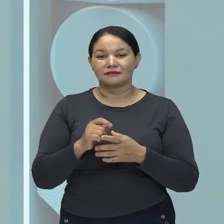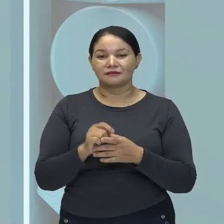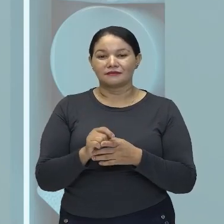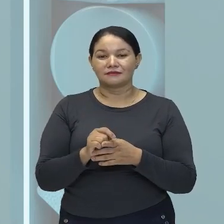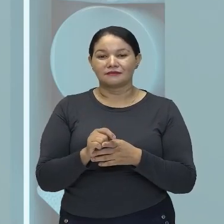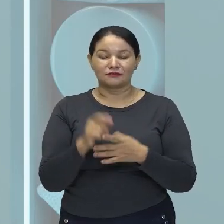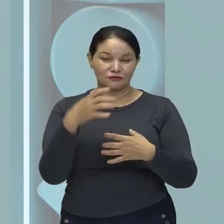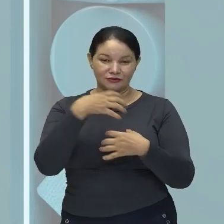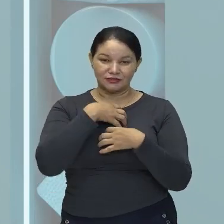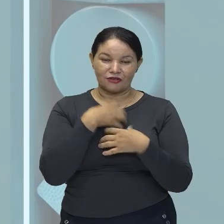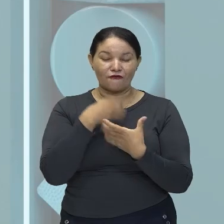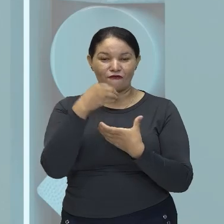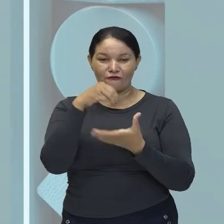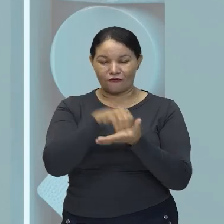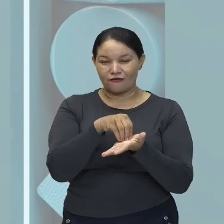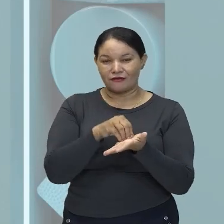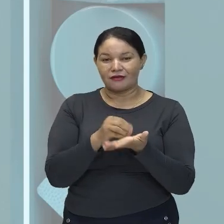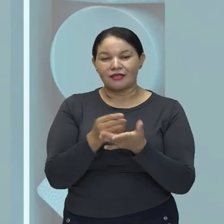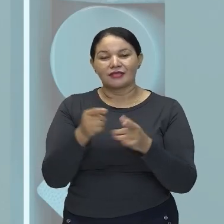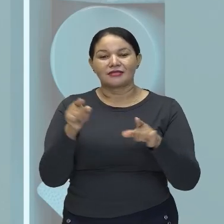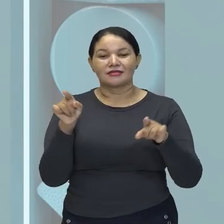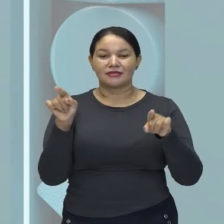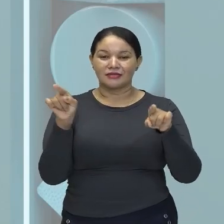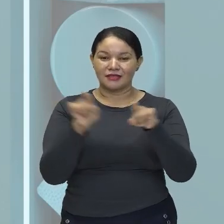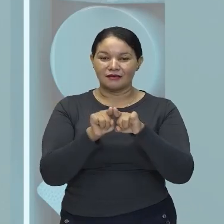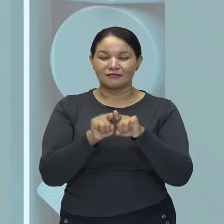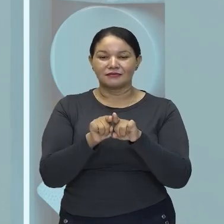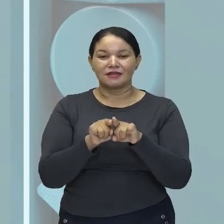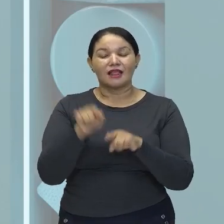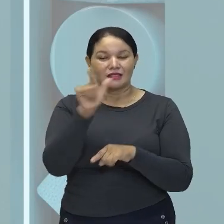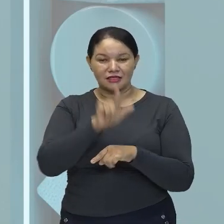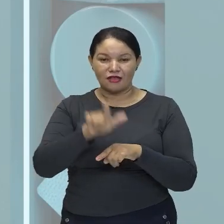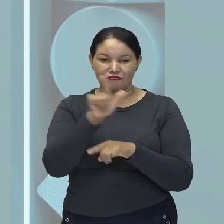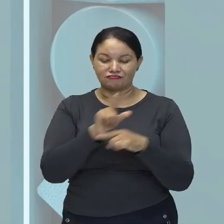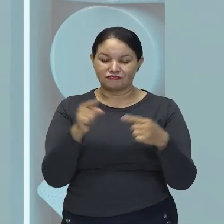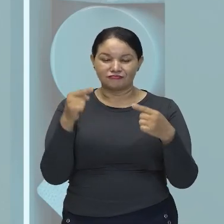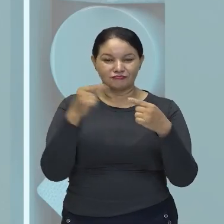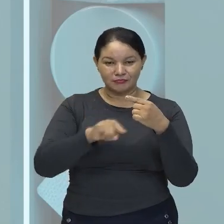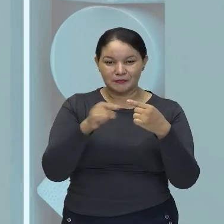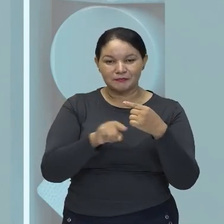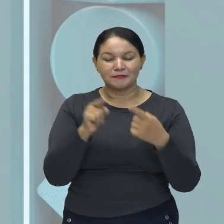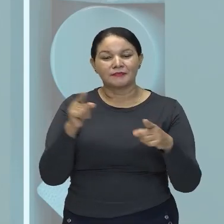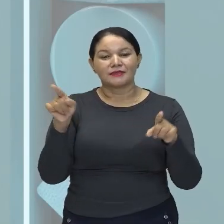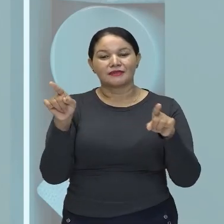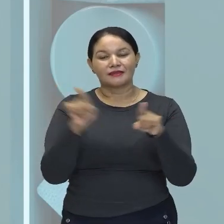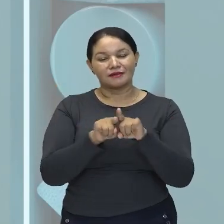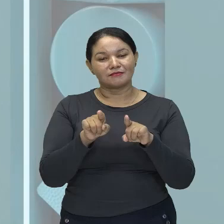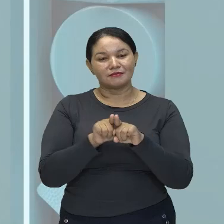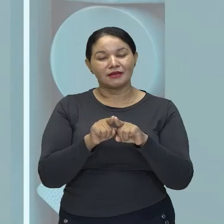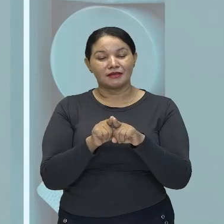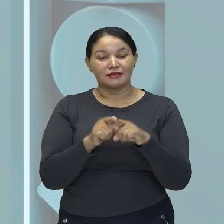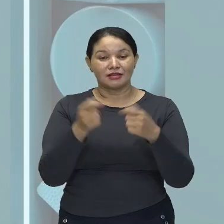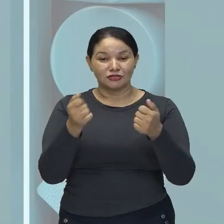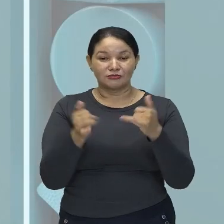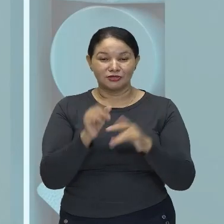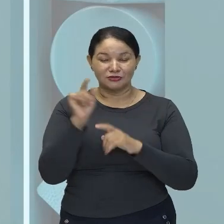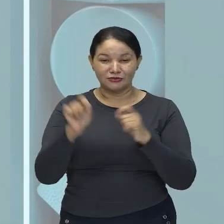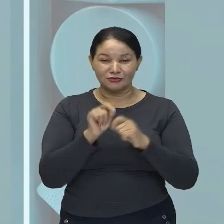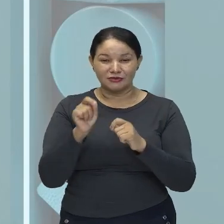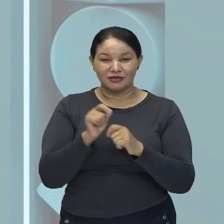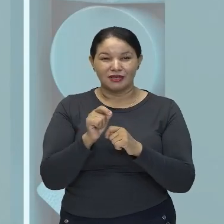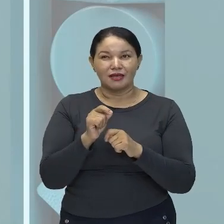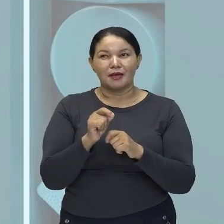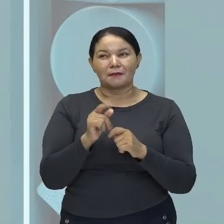sentido, né? A falta de sentido, a falta de lógica realmente. Percebo que é uma vanguarda que despreza o processo